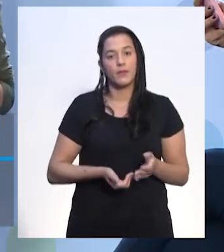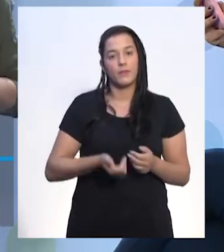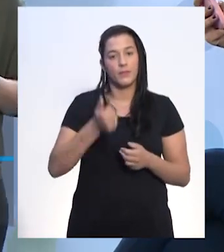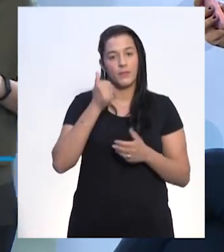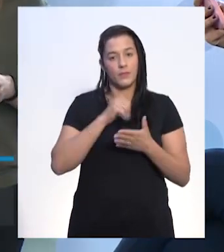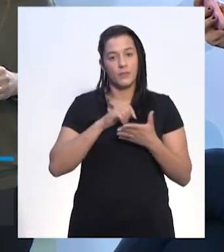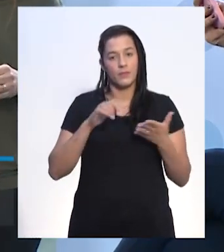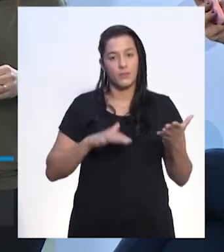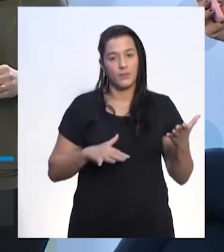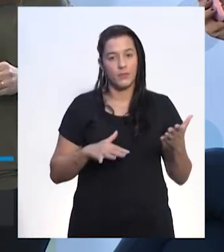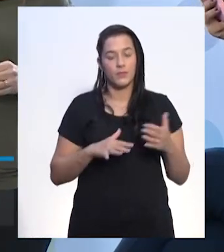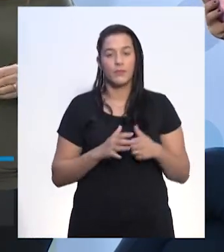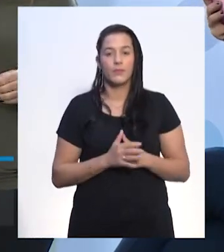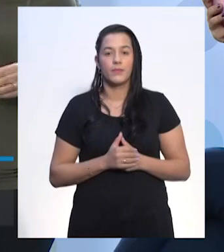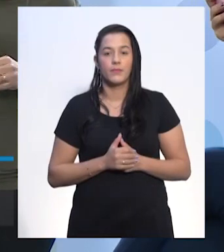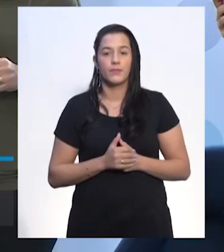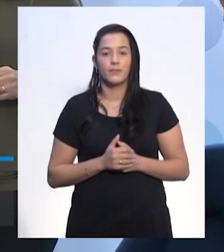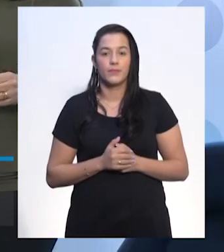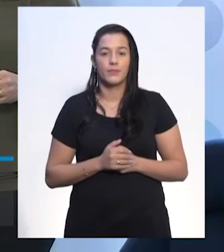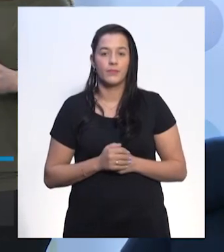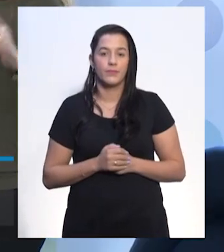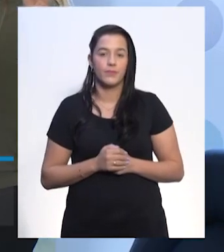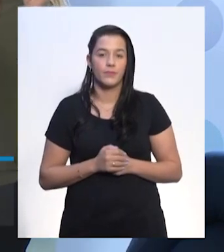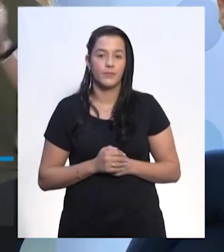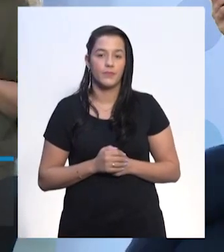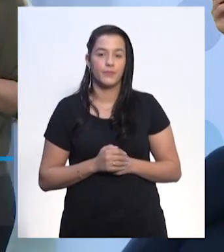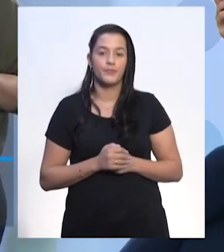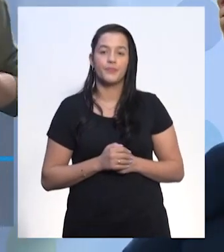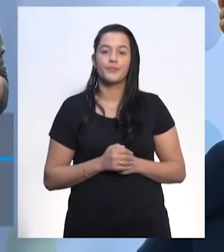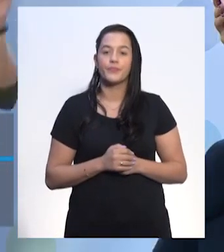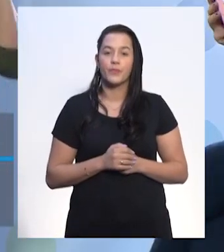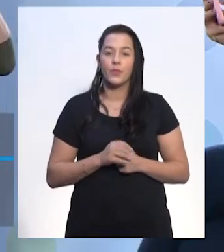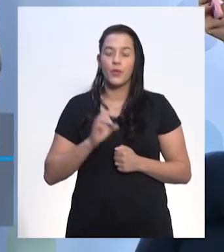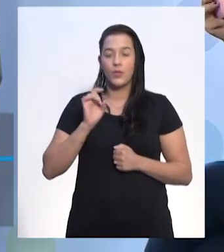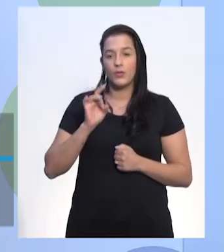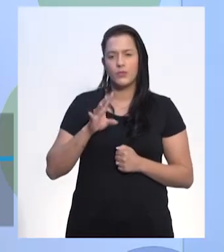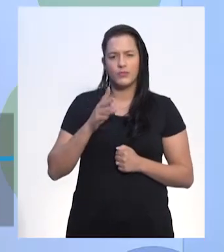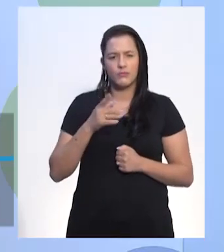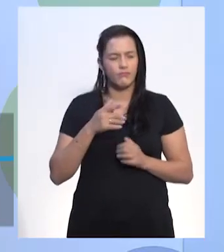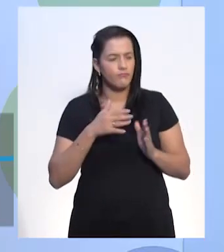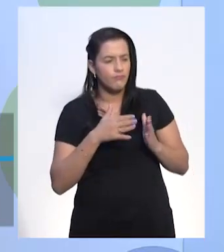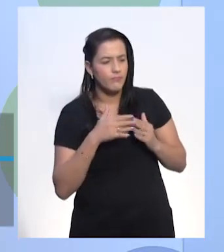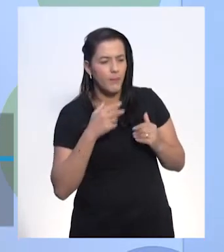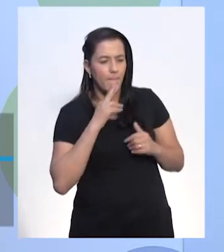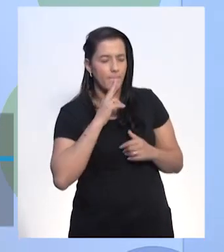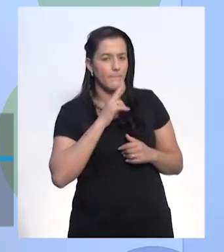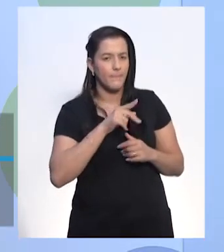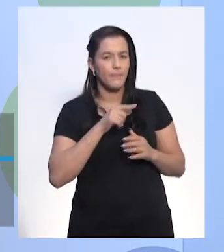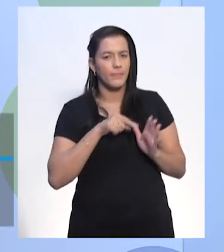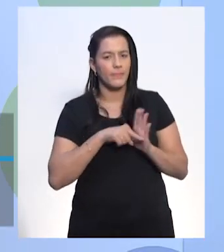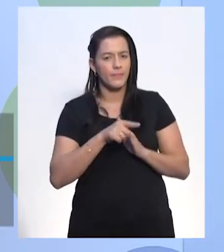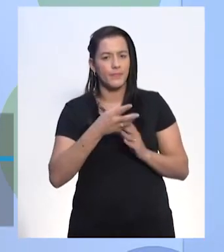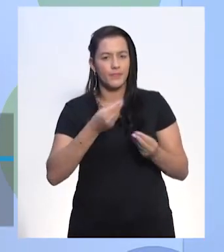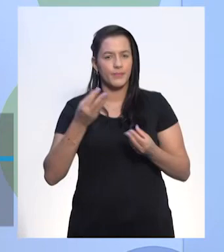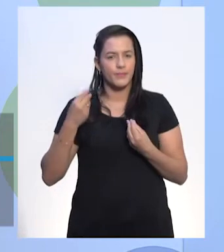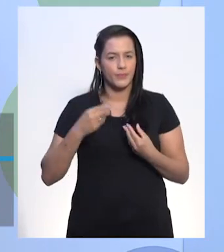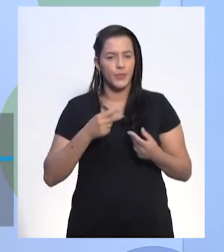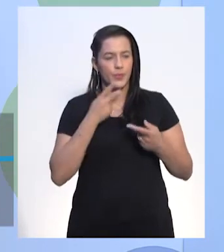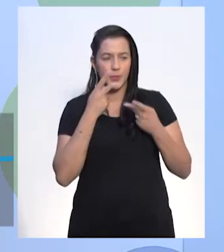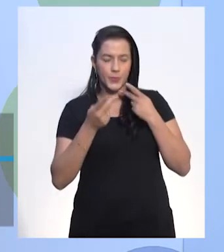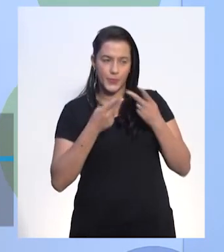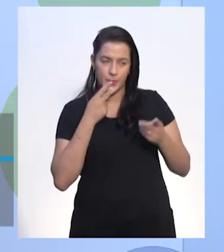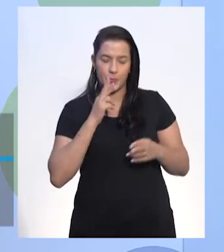da atividade se vocês estivessem ali na prática. Mara, eu queria ressaltar... Levanta seu dedinho. eu queria ressaltar uma coisa. A maioria Ah.